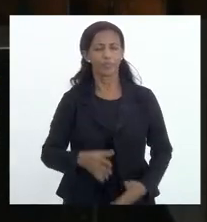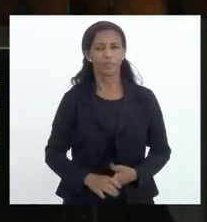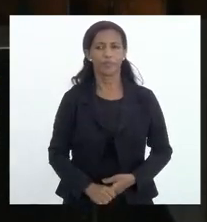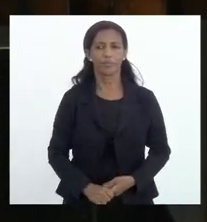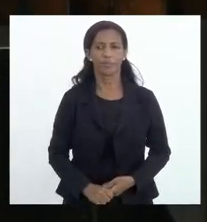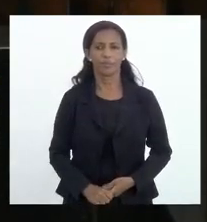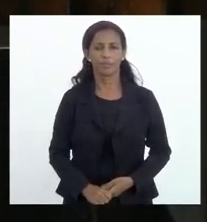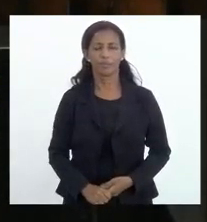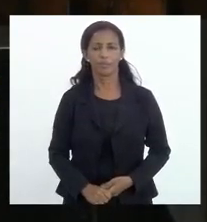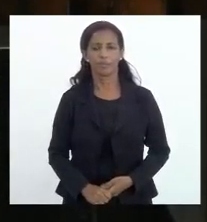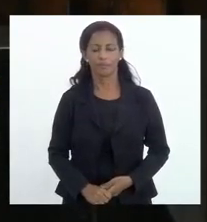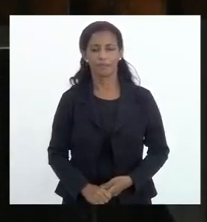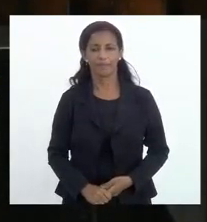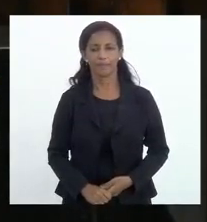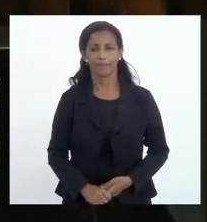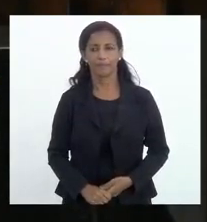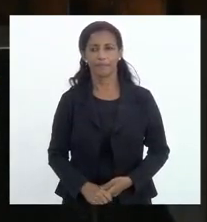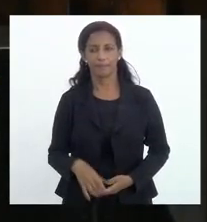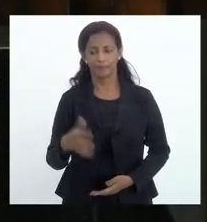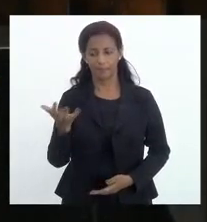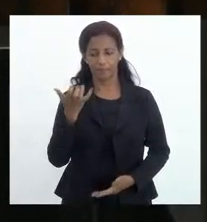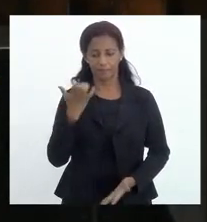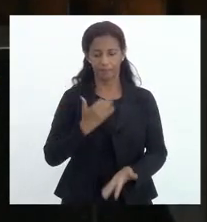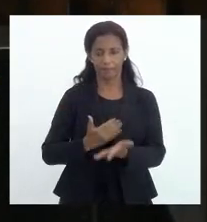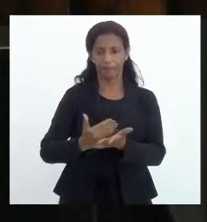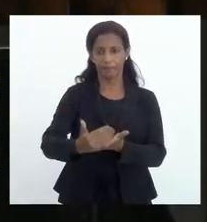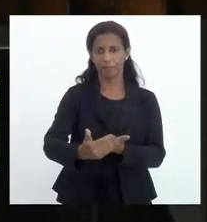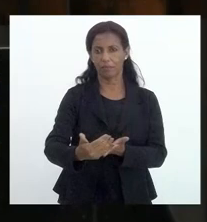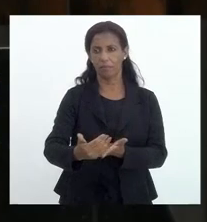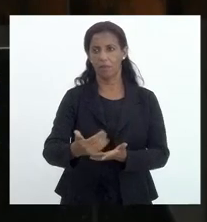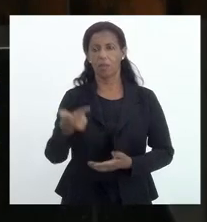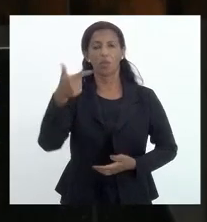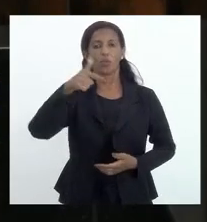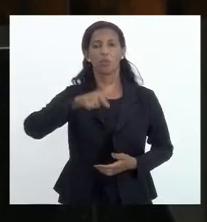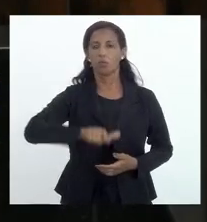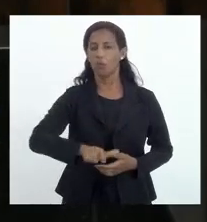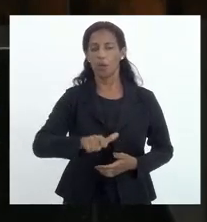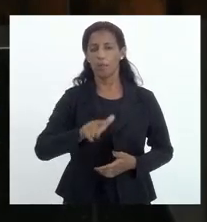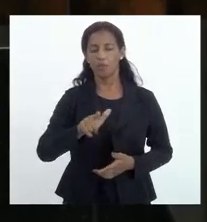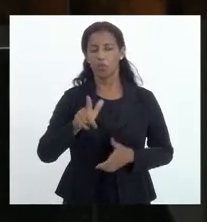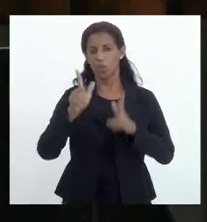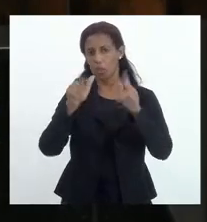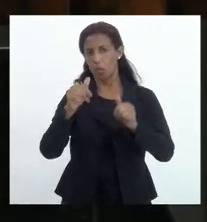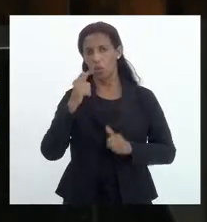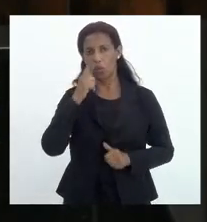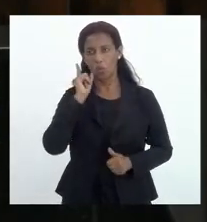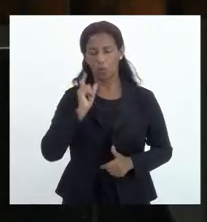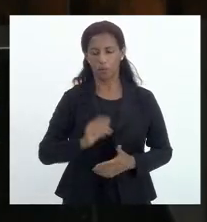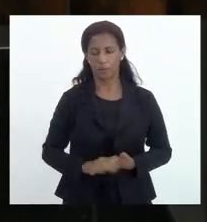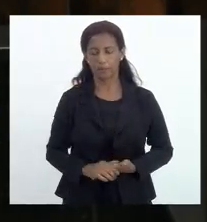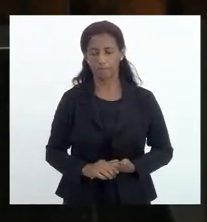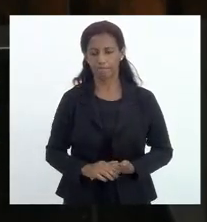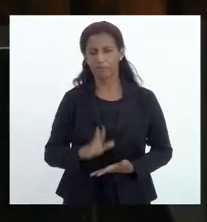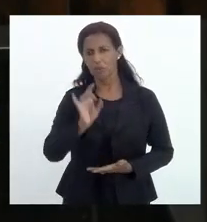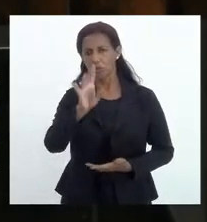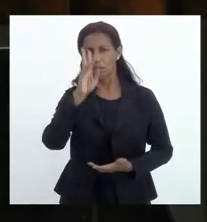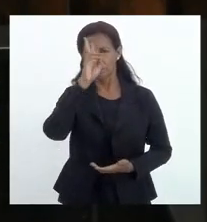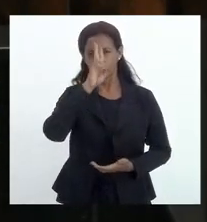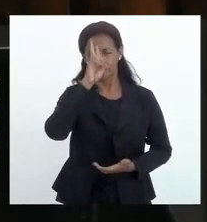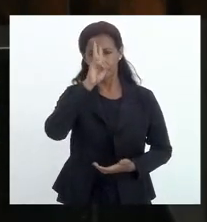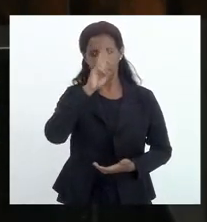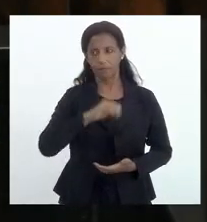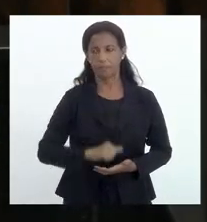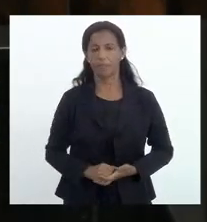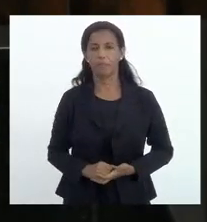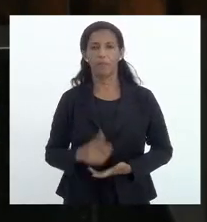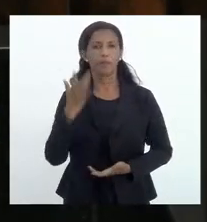Eu queria começar, não vou repetir a intervenção que fiz ontem, obviamente, mas eu queria só lembrar, Regiane,